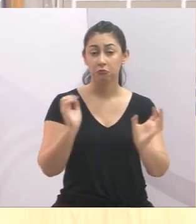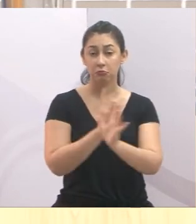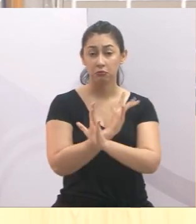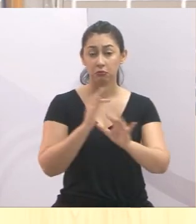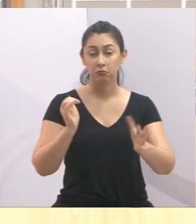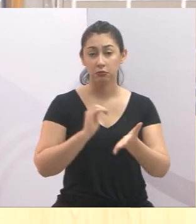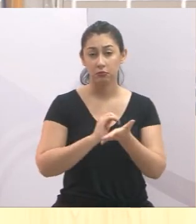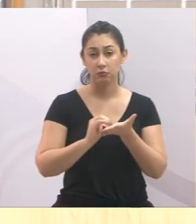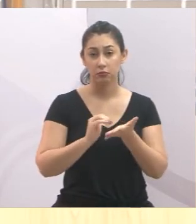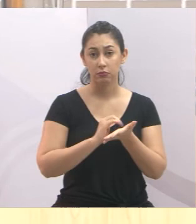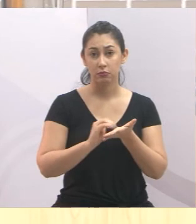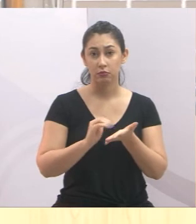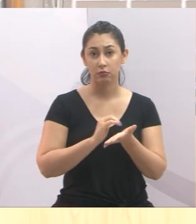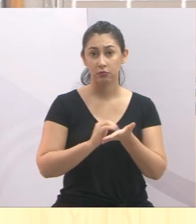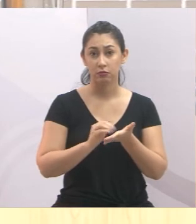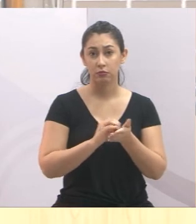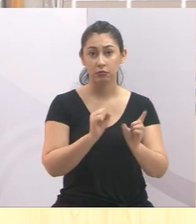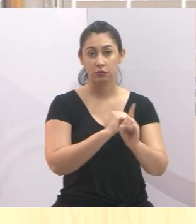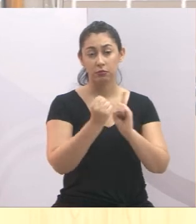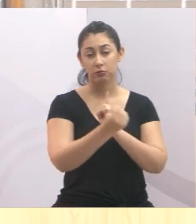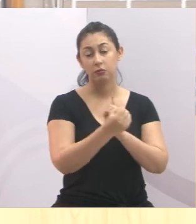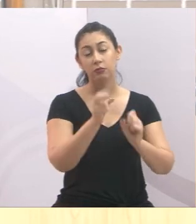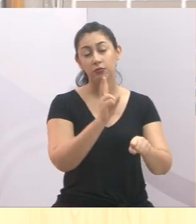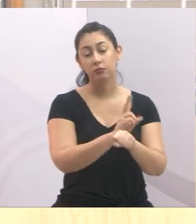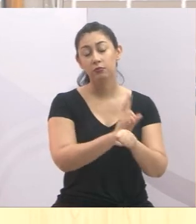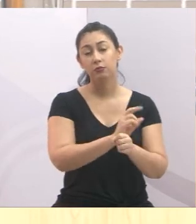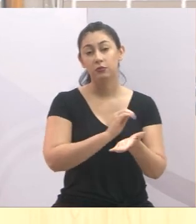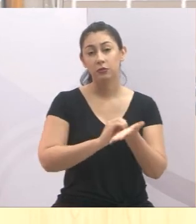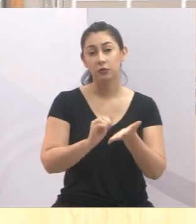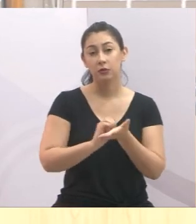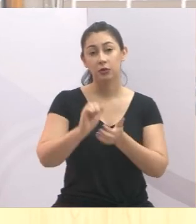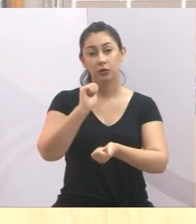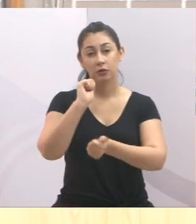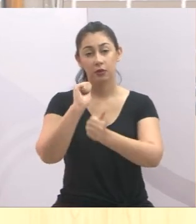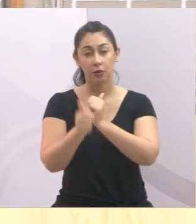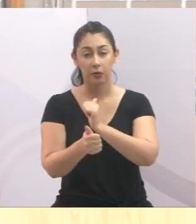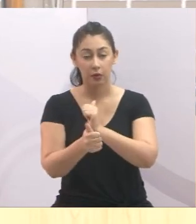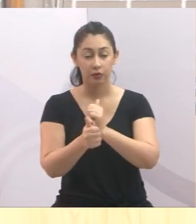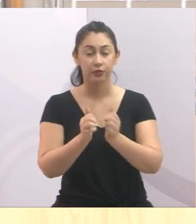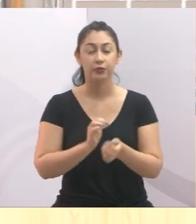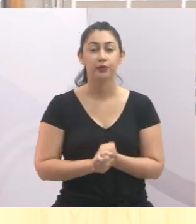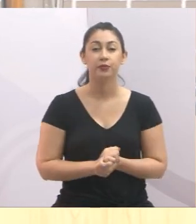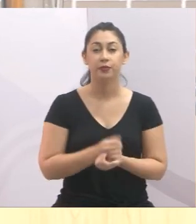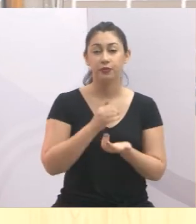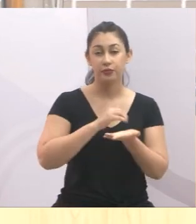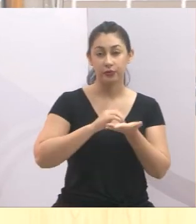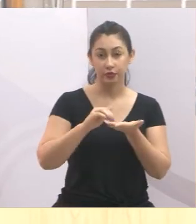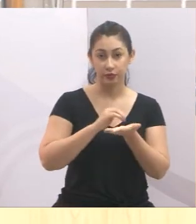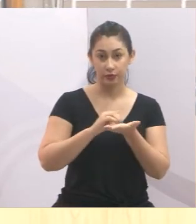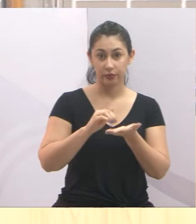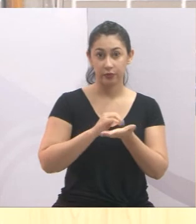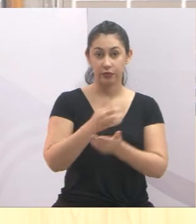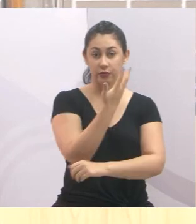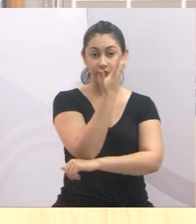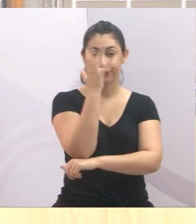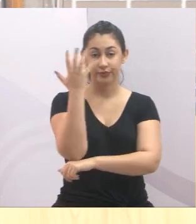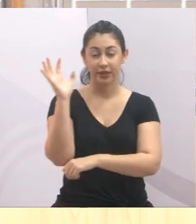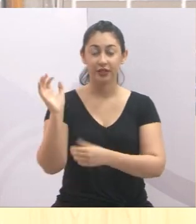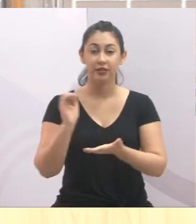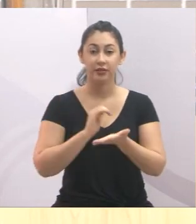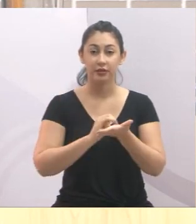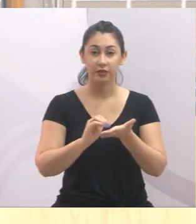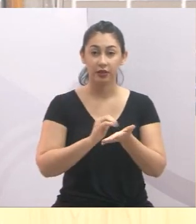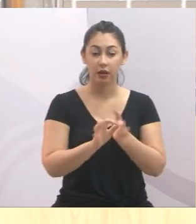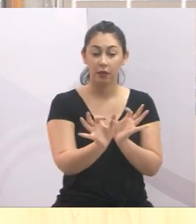à Secretaria de Assistência Social, à Secretaria de Esporte e Recreação, à Secretaria de Meio Ambiente, à Secretaria